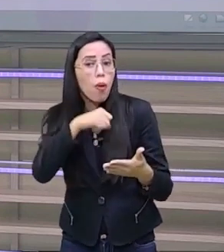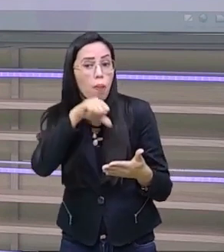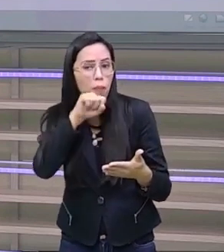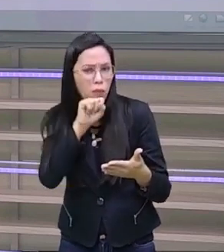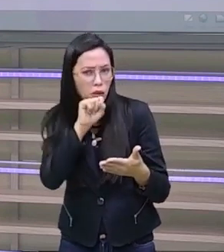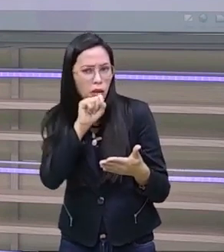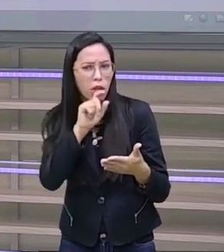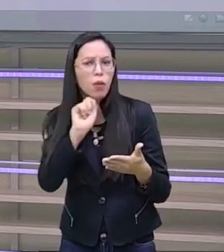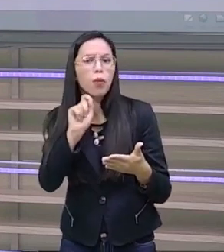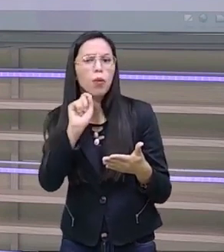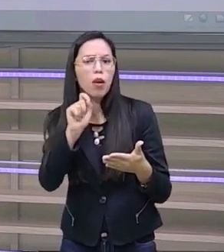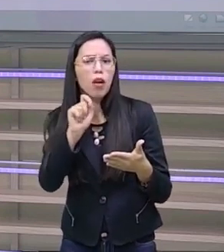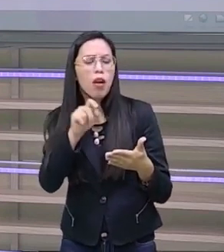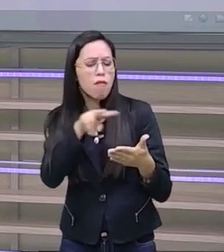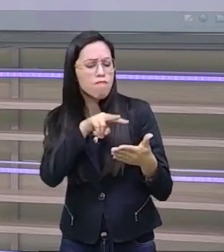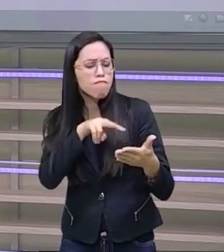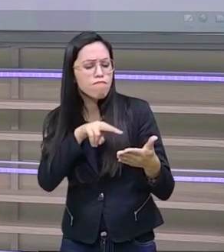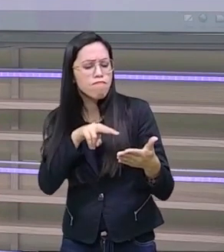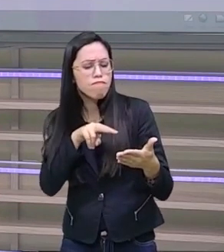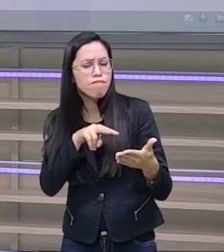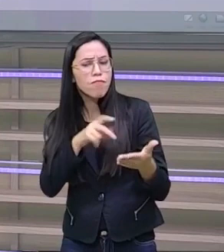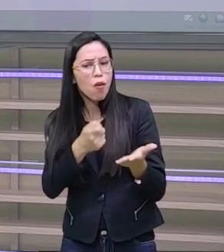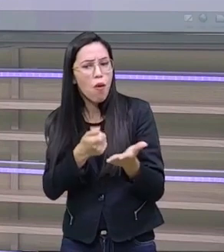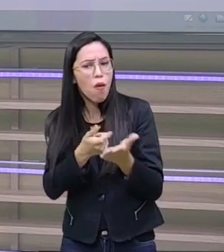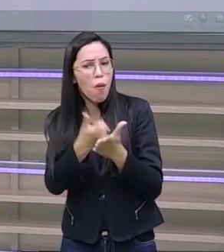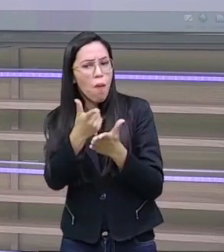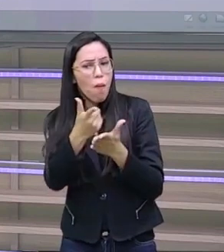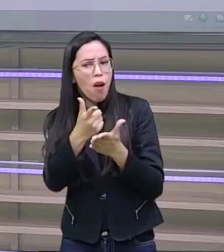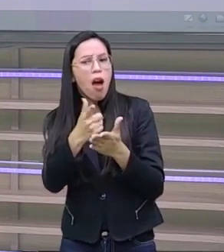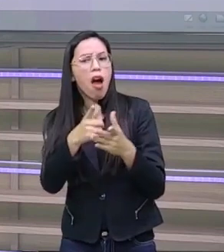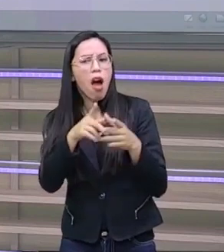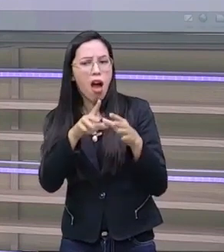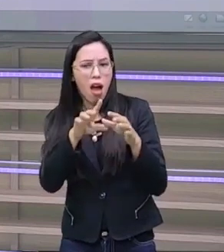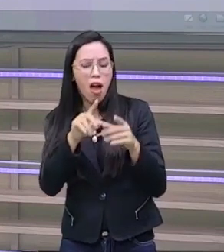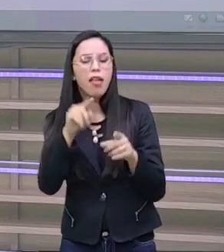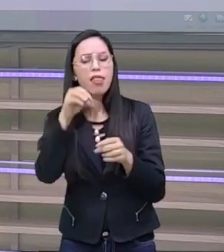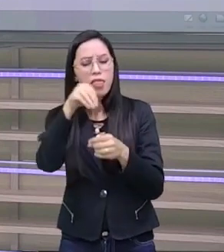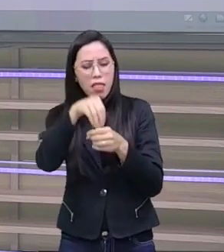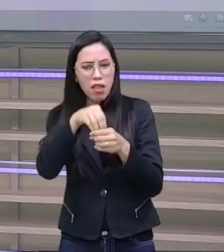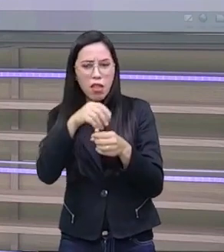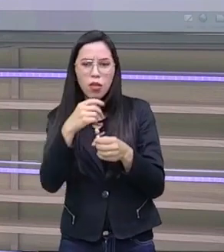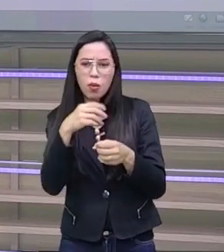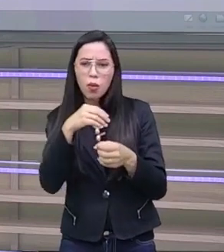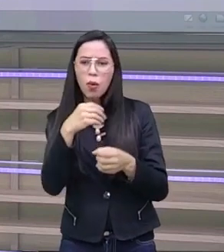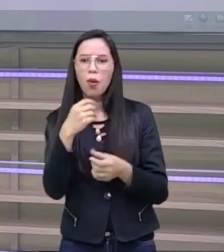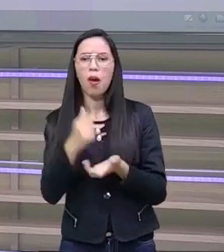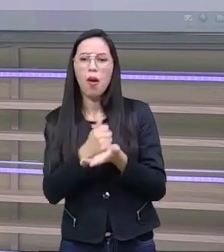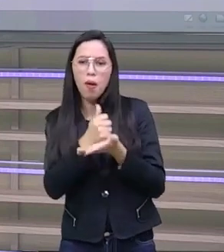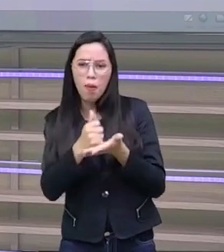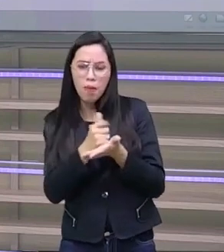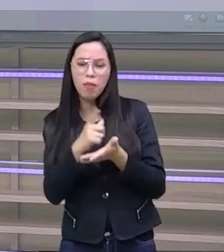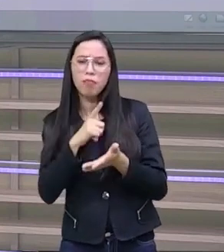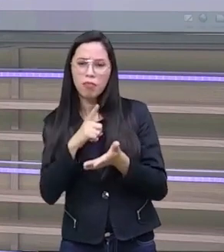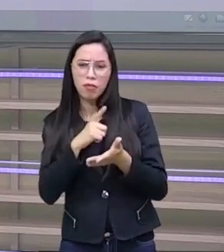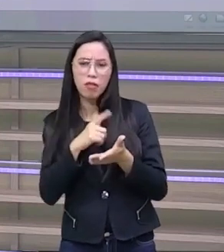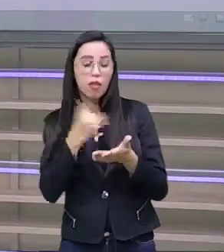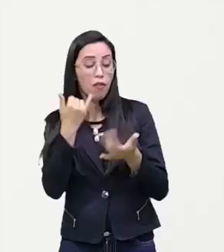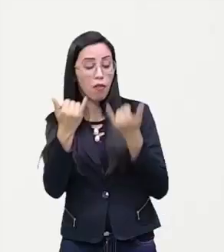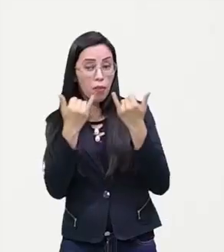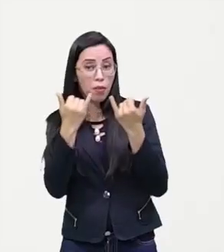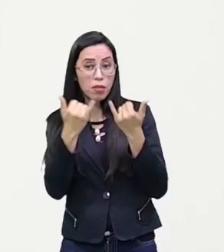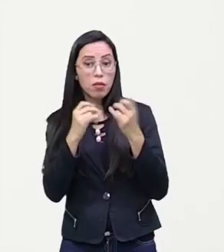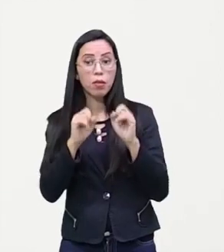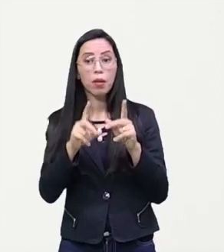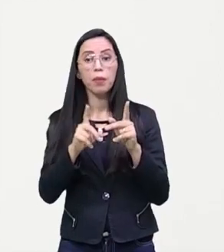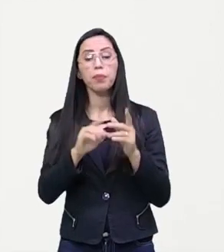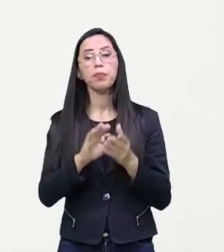se realmente, não é, está tudo certinho com relação ao horário, talvez as contraindicações também. Tudo bem? Vamos para a próxima,